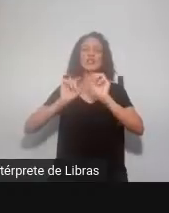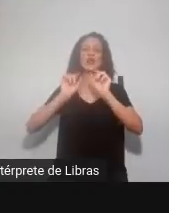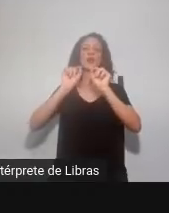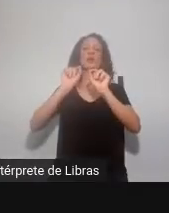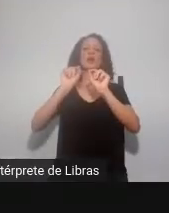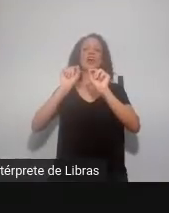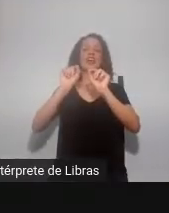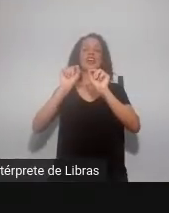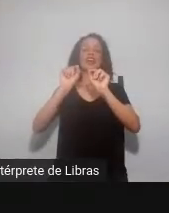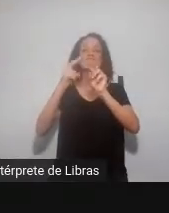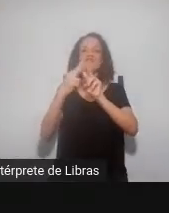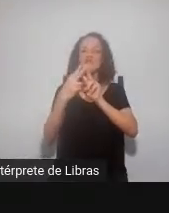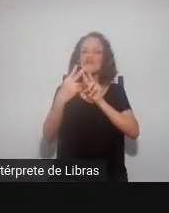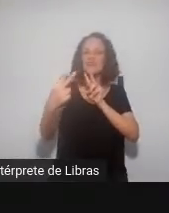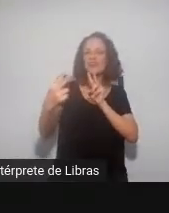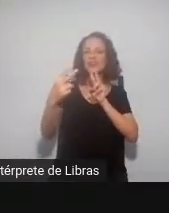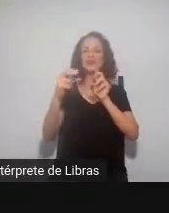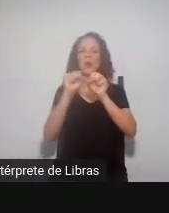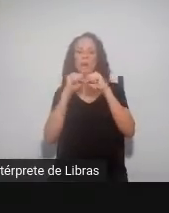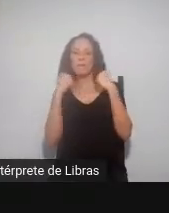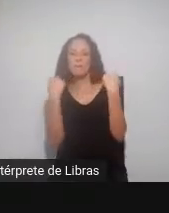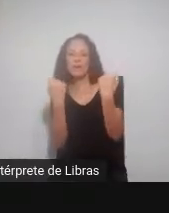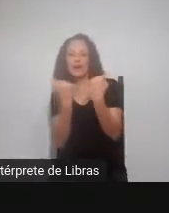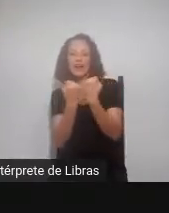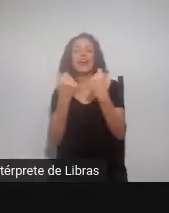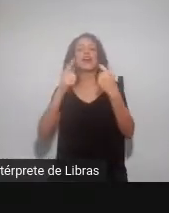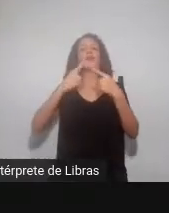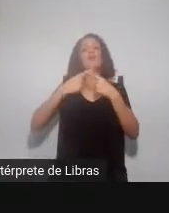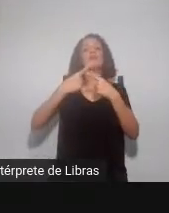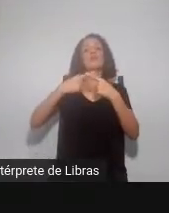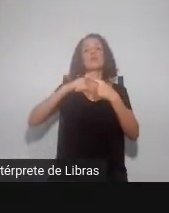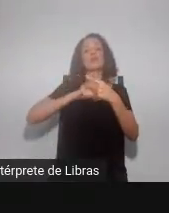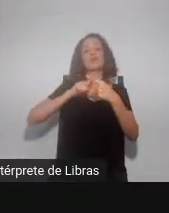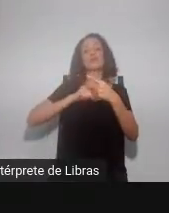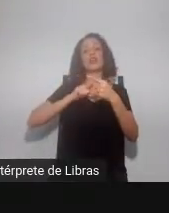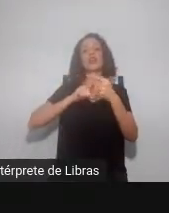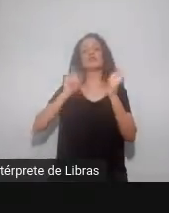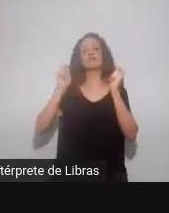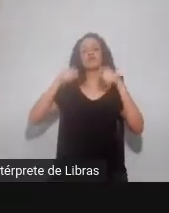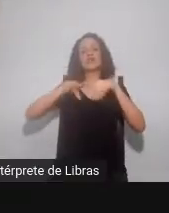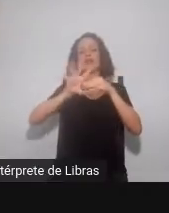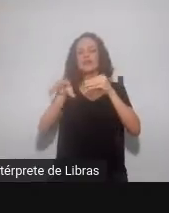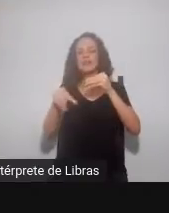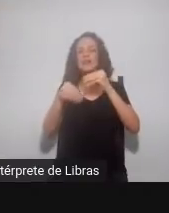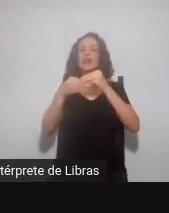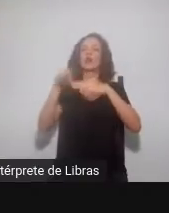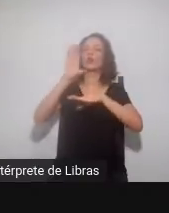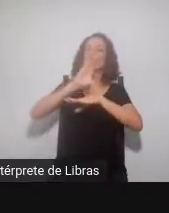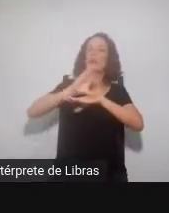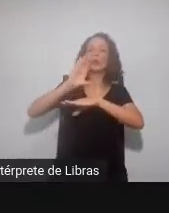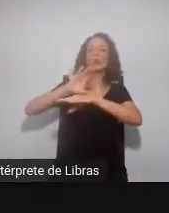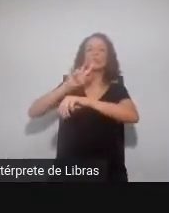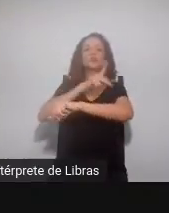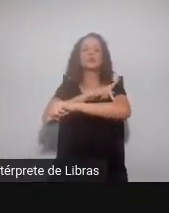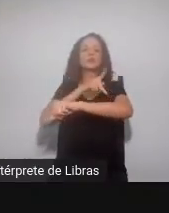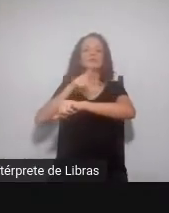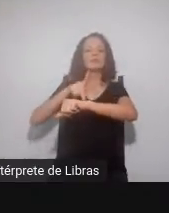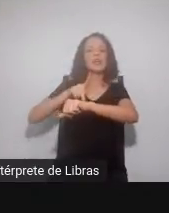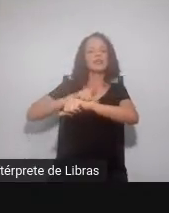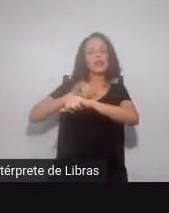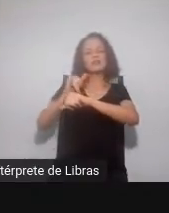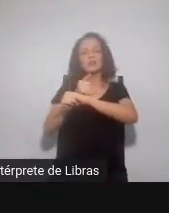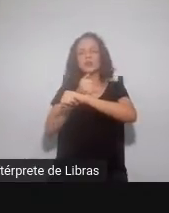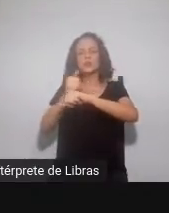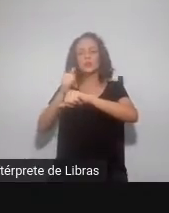atividade que integra o curso de pedagogia, pensada cuidadosamente para as alunas.